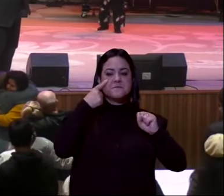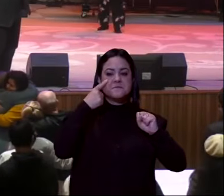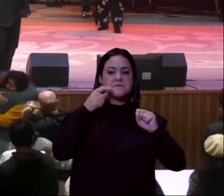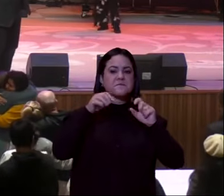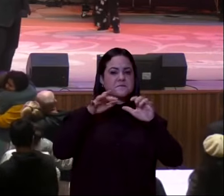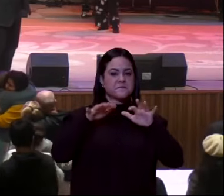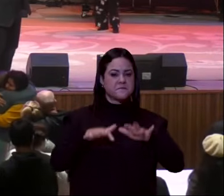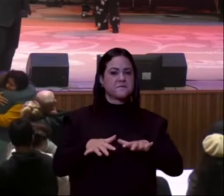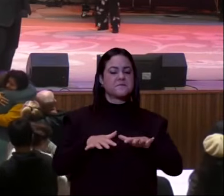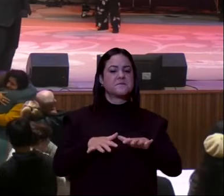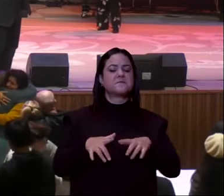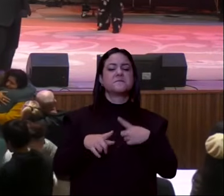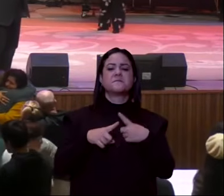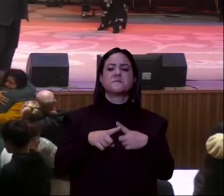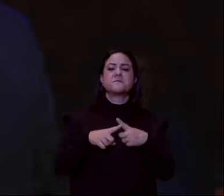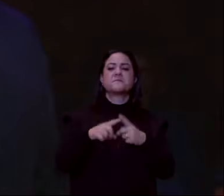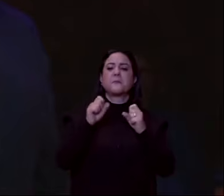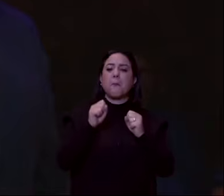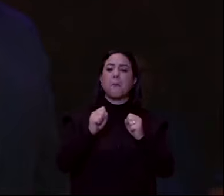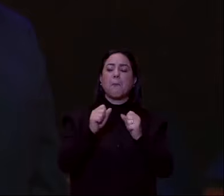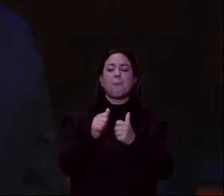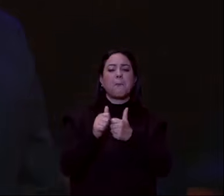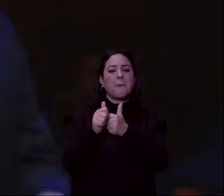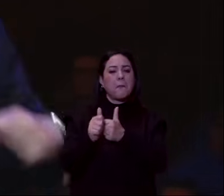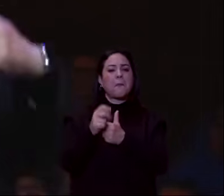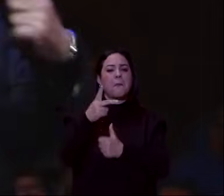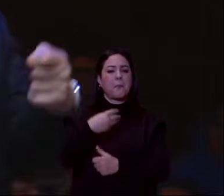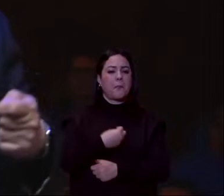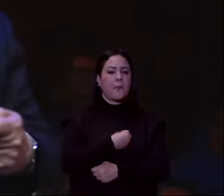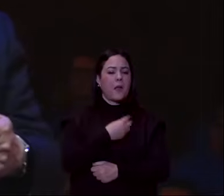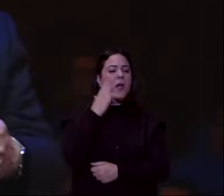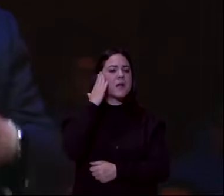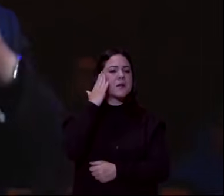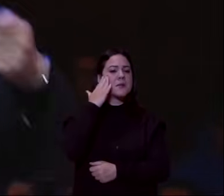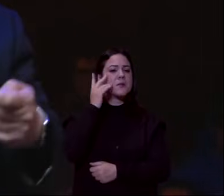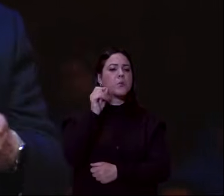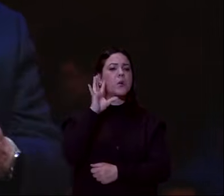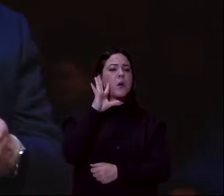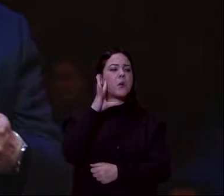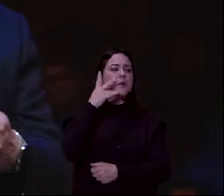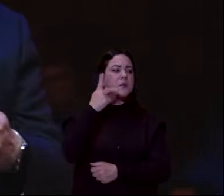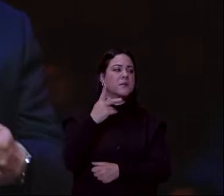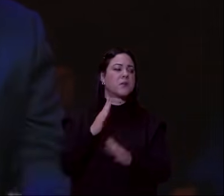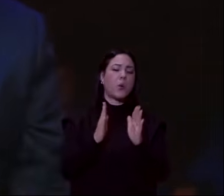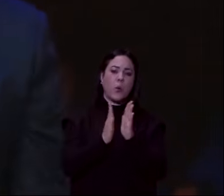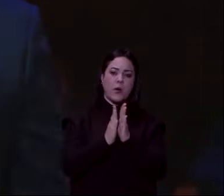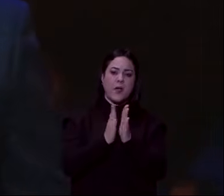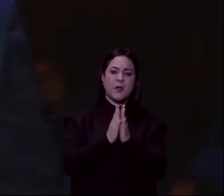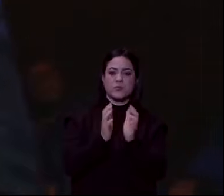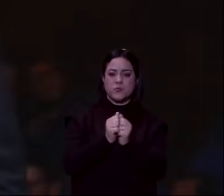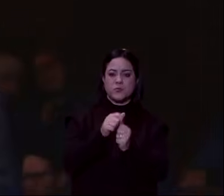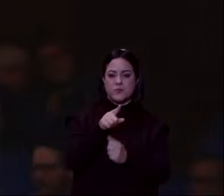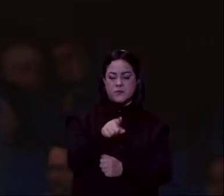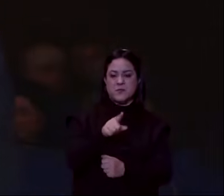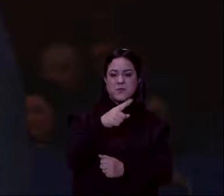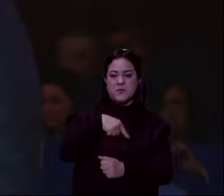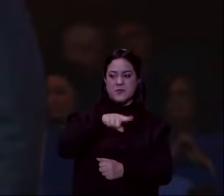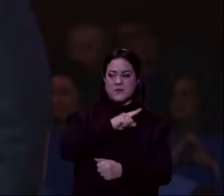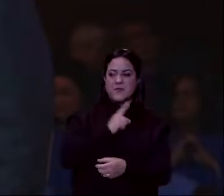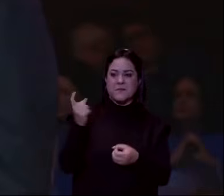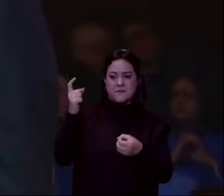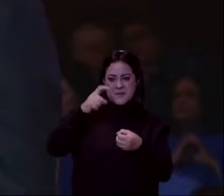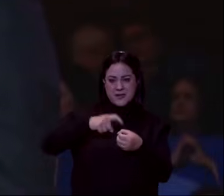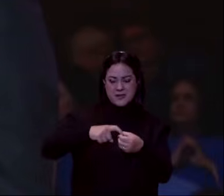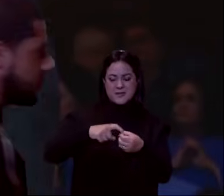para mim, tá? Porque aí a gente pode acompanhar a sua vida, a gente pode saber o que está acontecendo, orar junto com você, e a gente vai ser